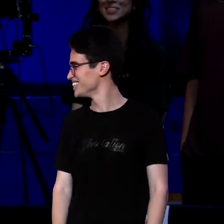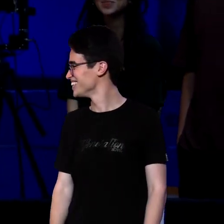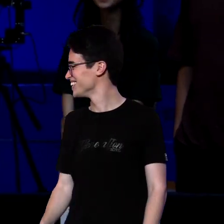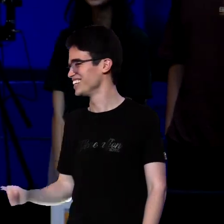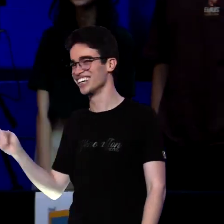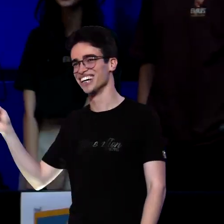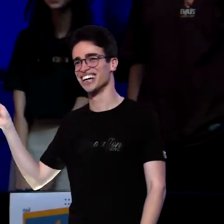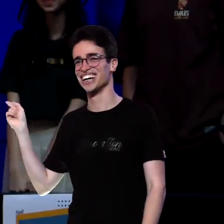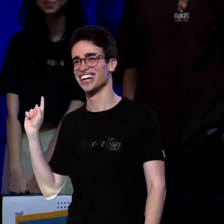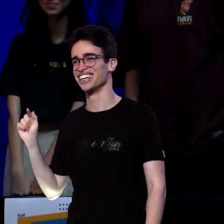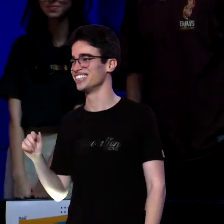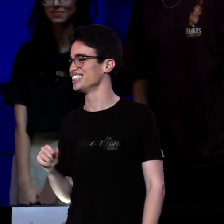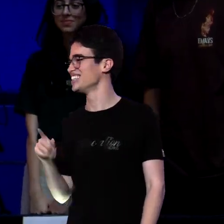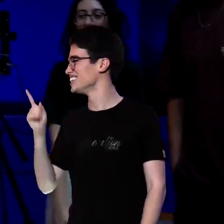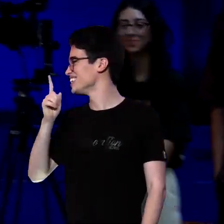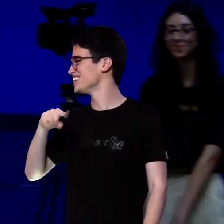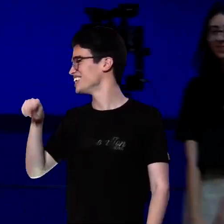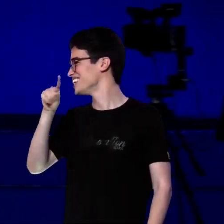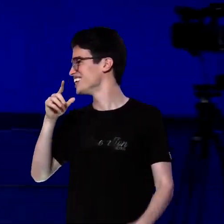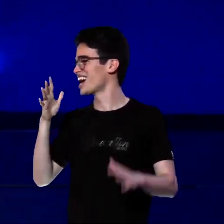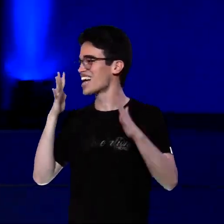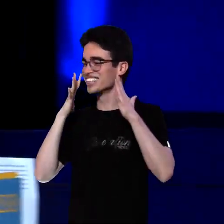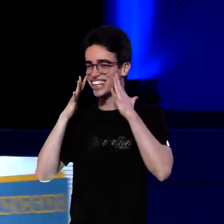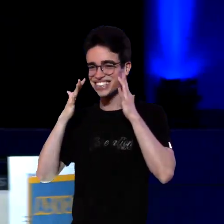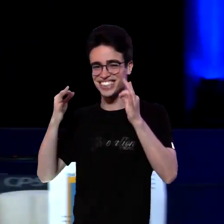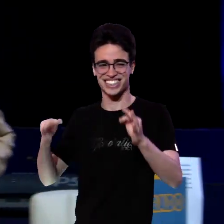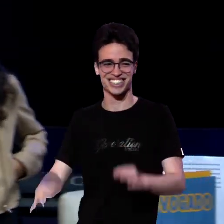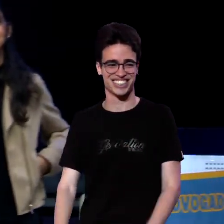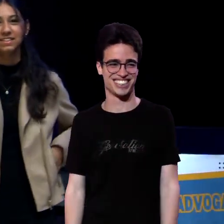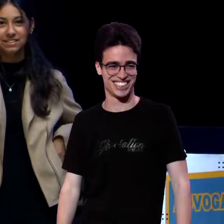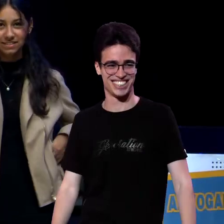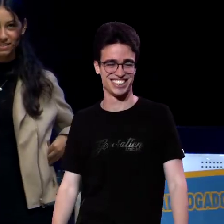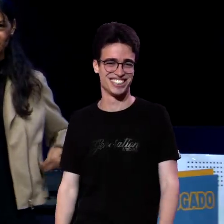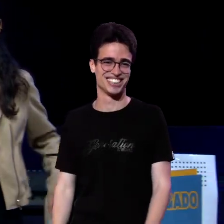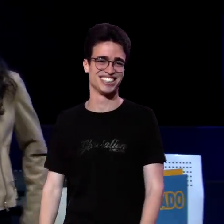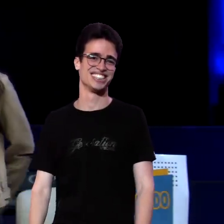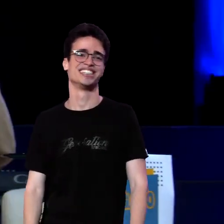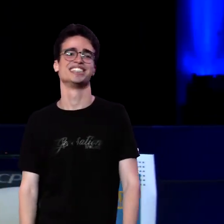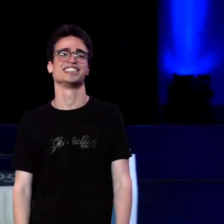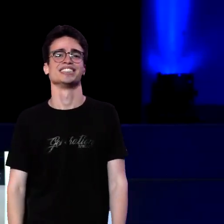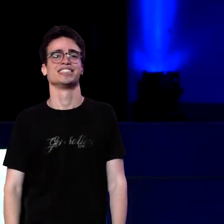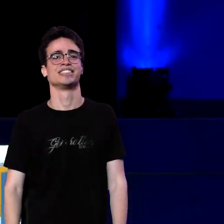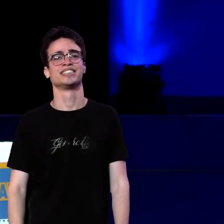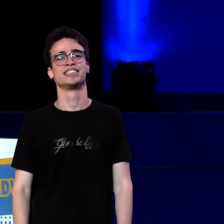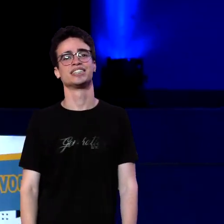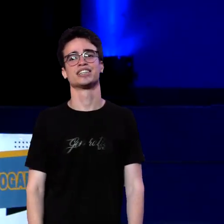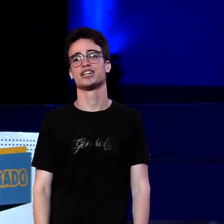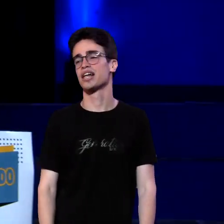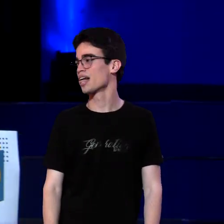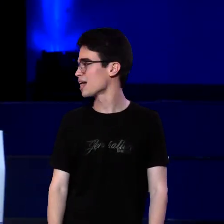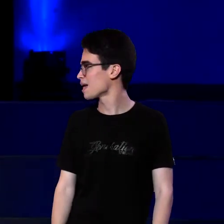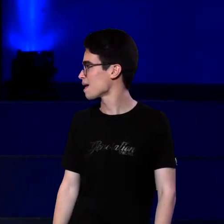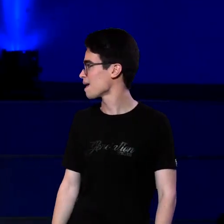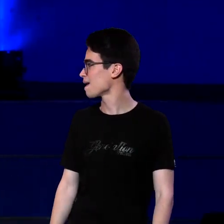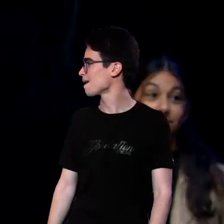ó, tá prestando atenção legal, hein, graças a Deus. Enfim, tá prestando, né, senão você não ia ficar de pé, muito